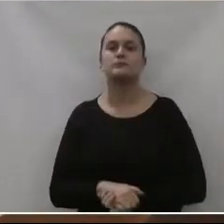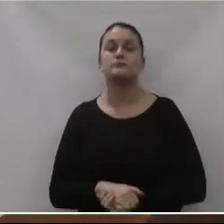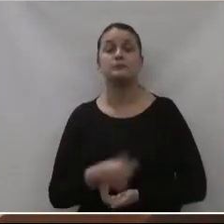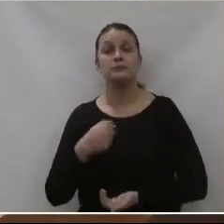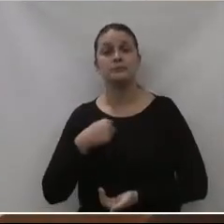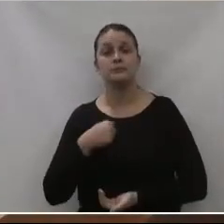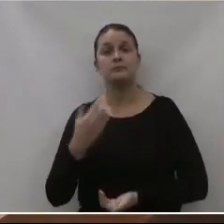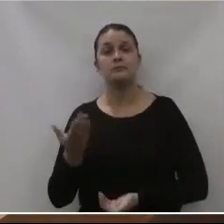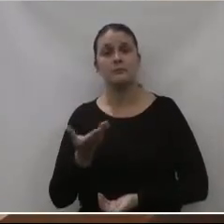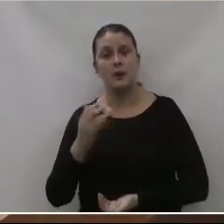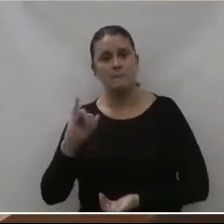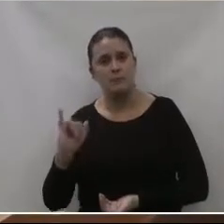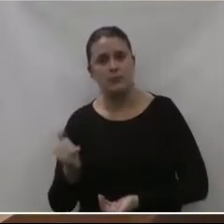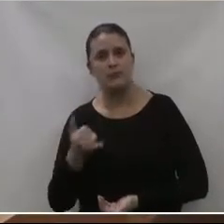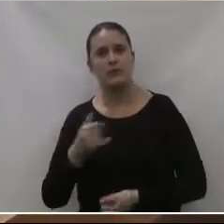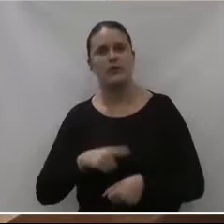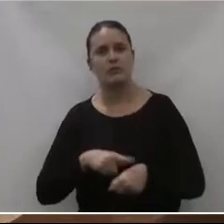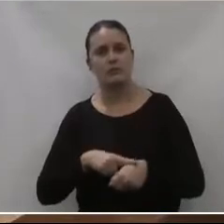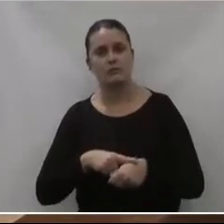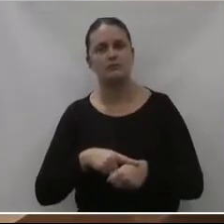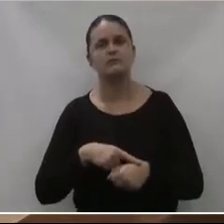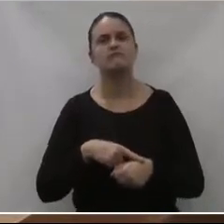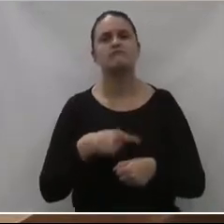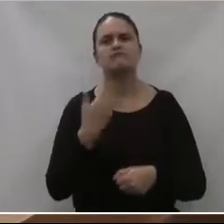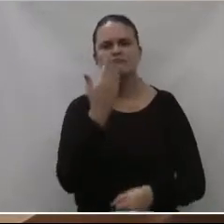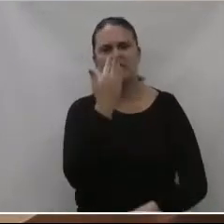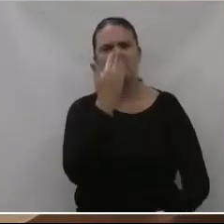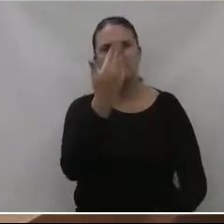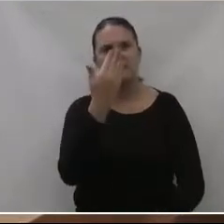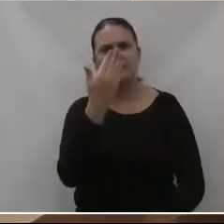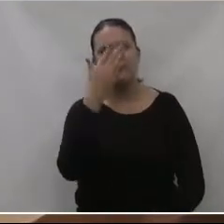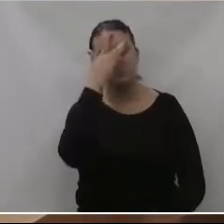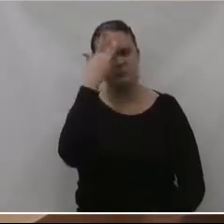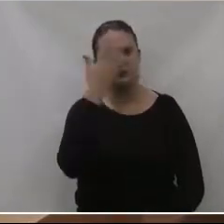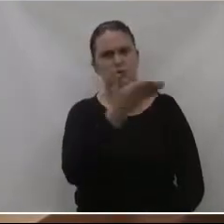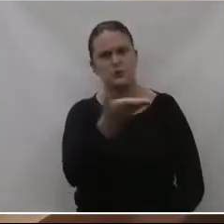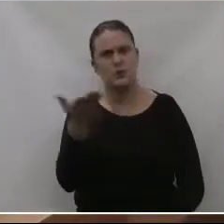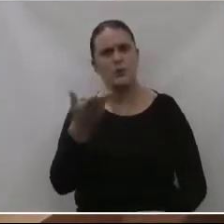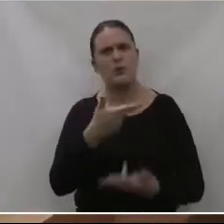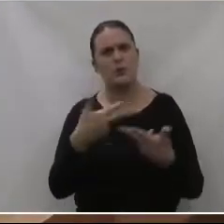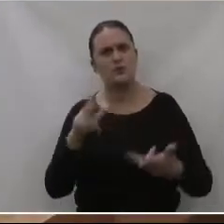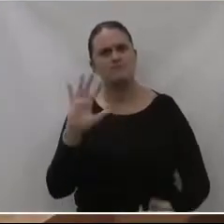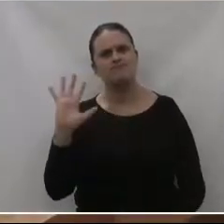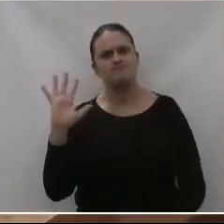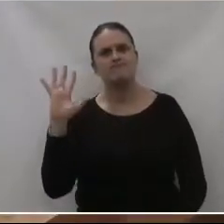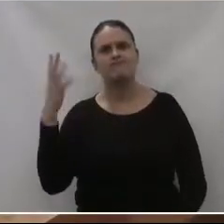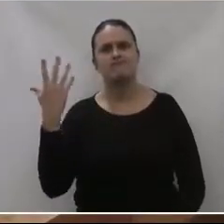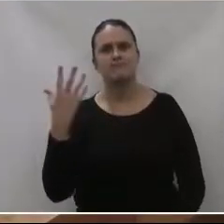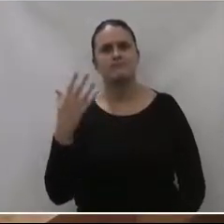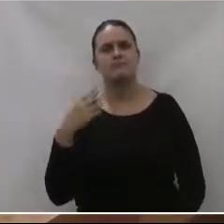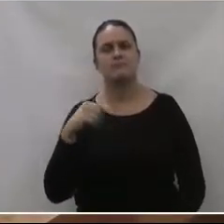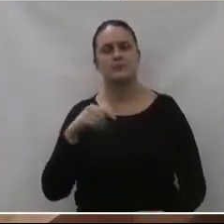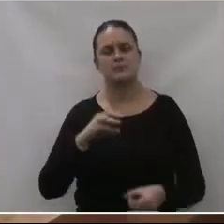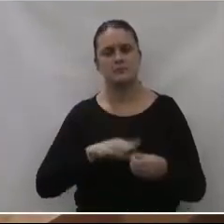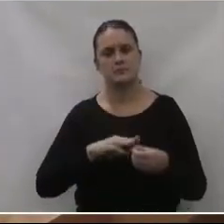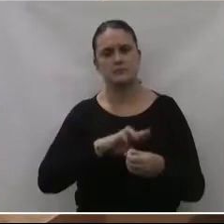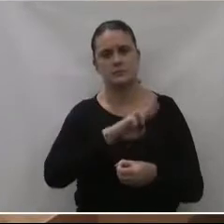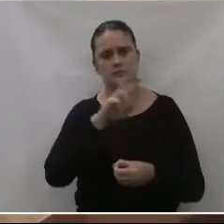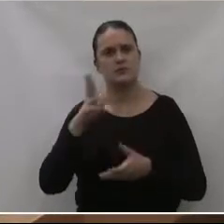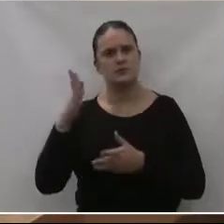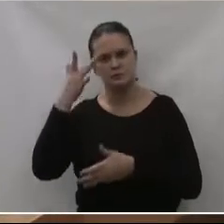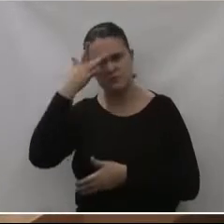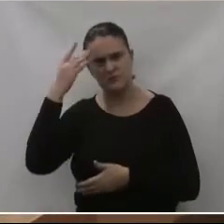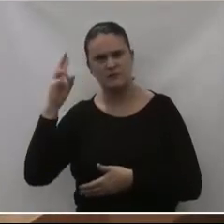Eu queria aproveitar esse momento, diante de tantos acontecimentos que tivemos em Ana da Vitória, que já foram